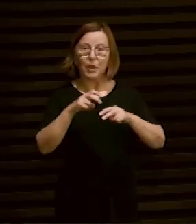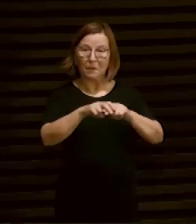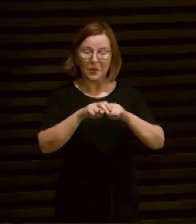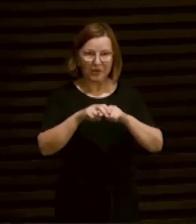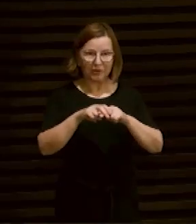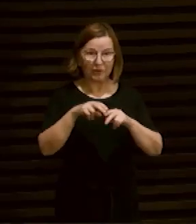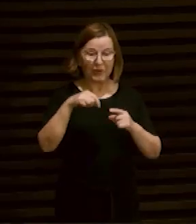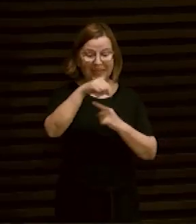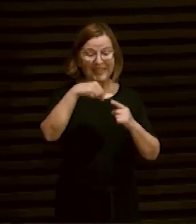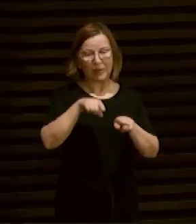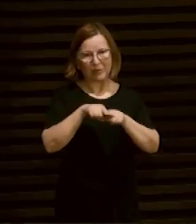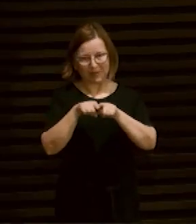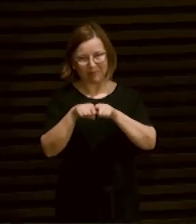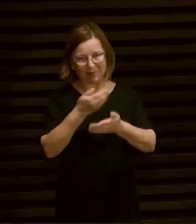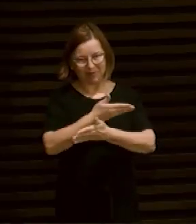santos irmãos,